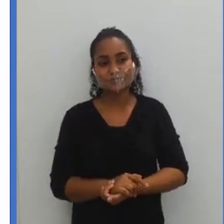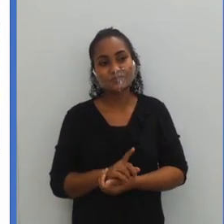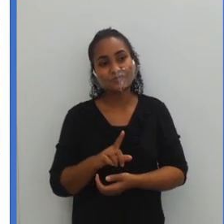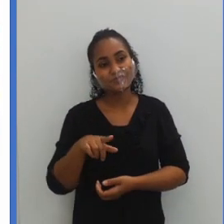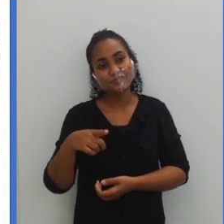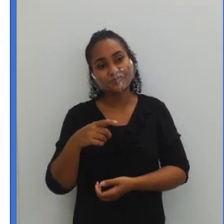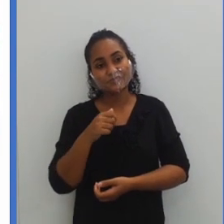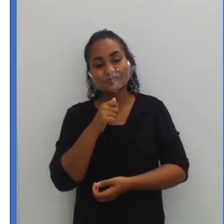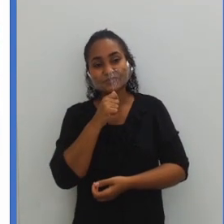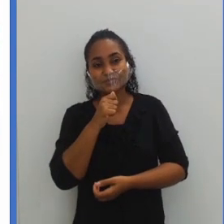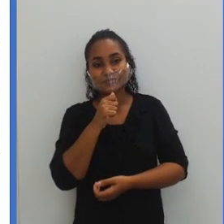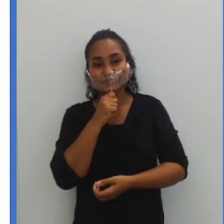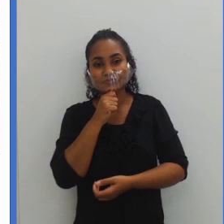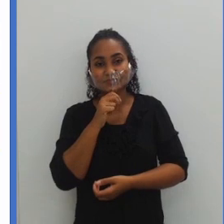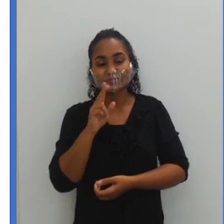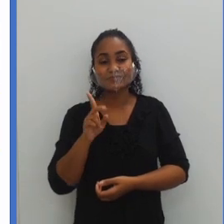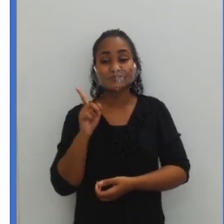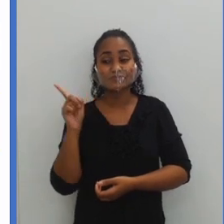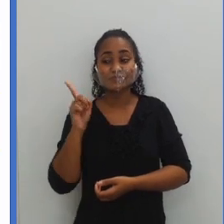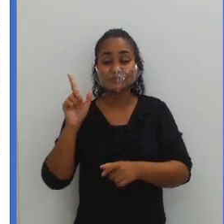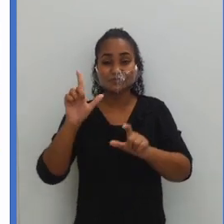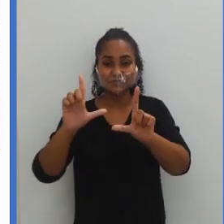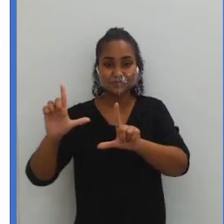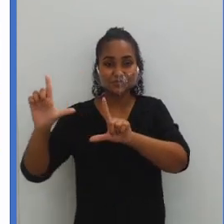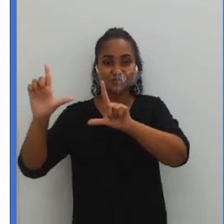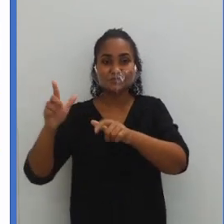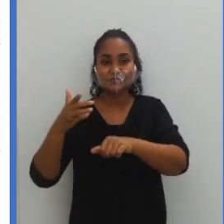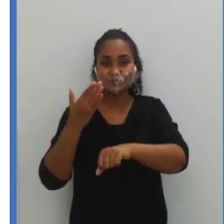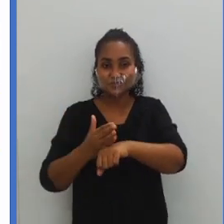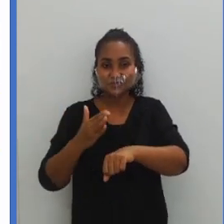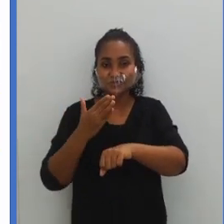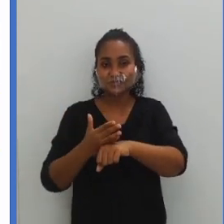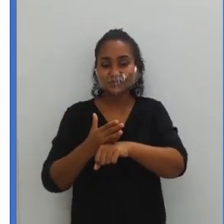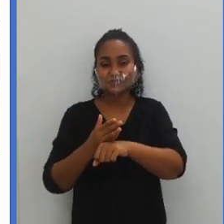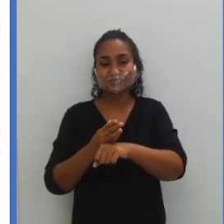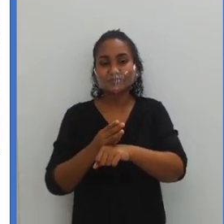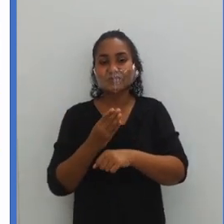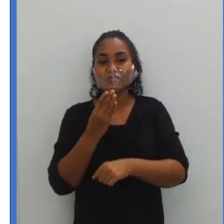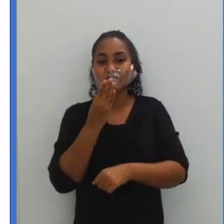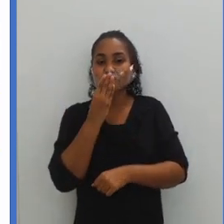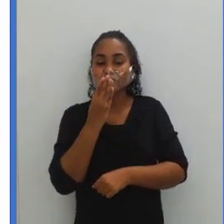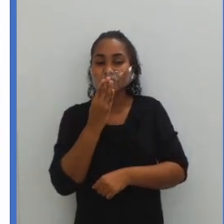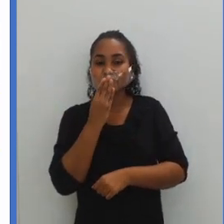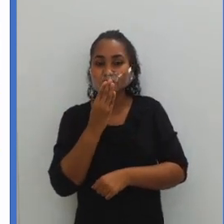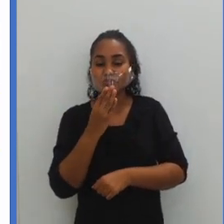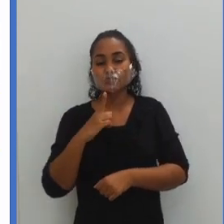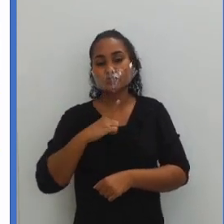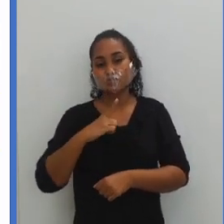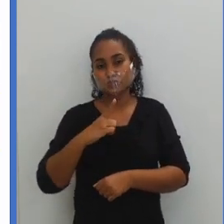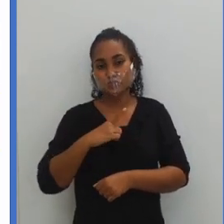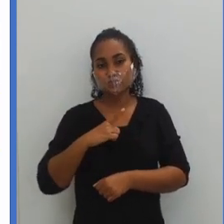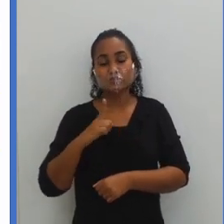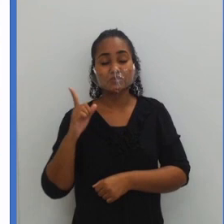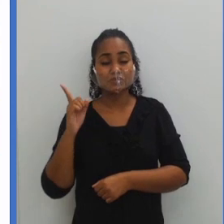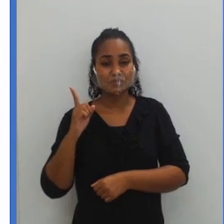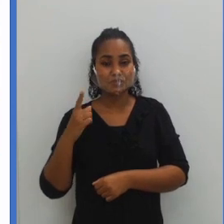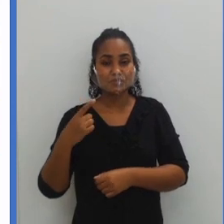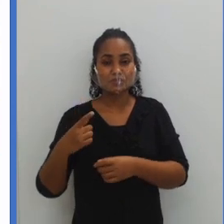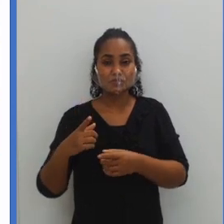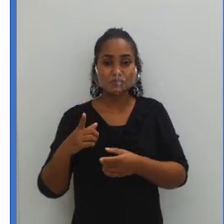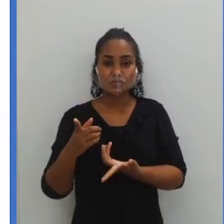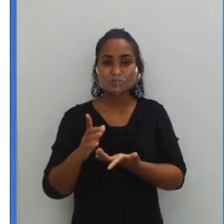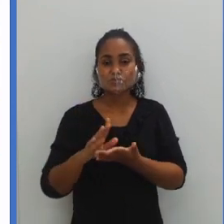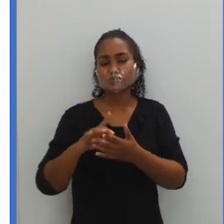jiu-jitsu. Outro exemplo na imagem a seguir são as meninas que treinam em Bezerros. Aí tem nesse evento, aconteceu meninas